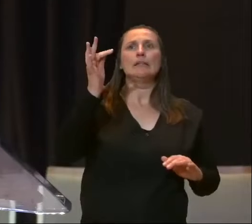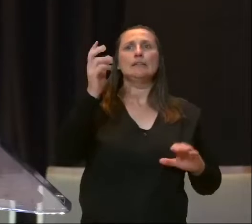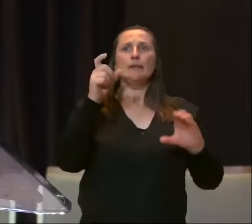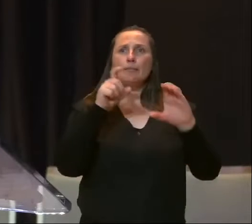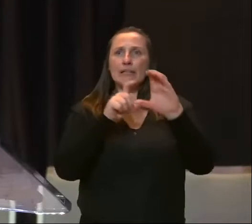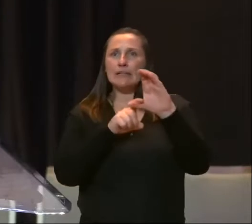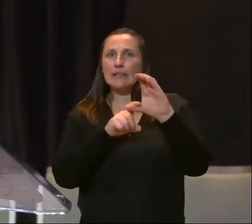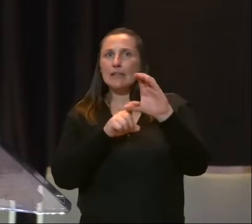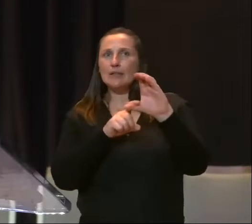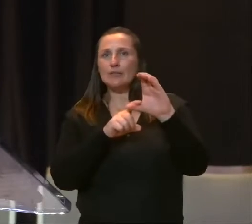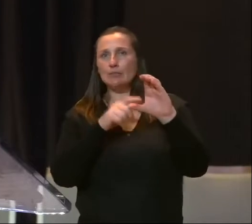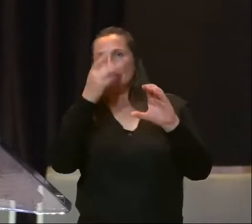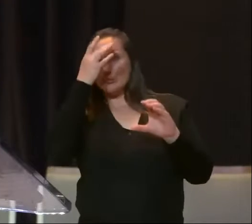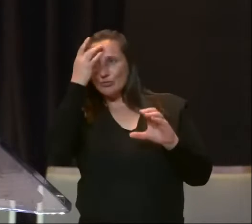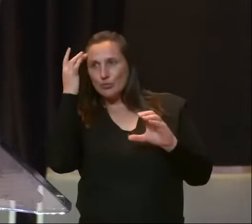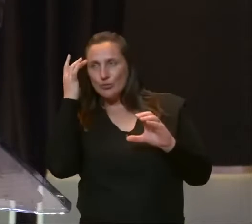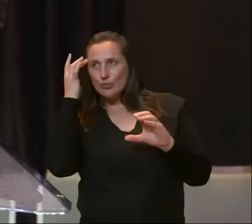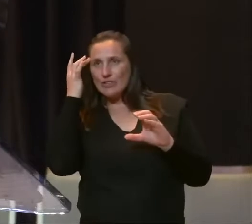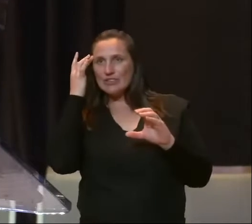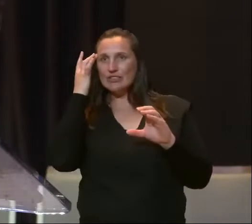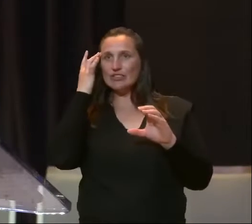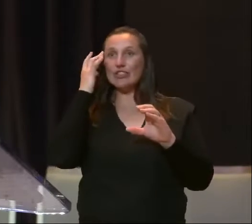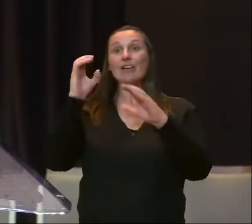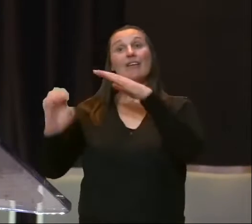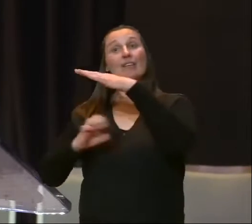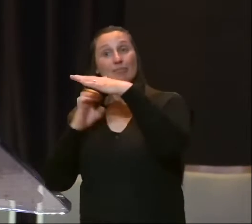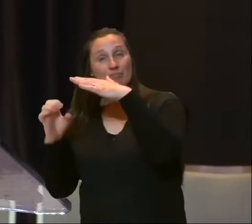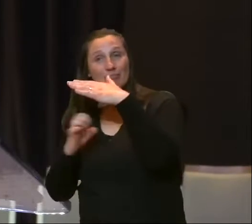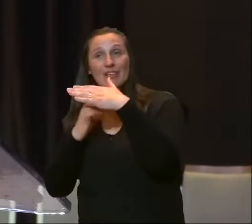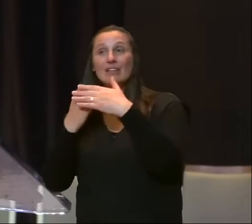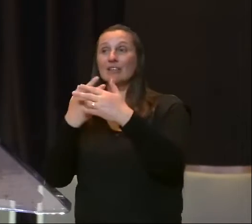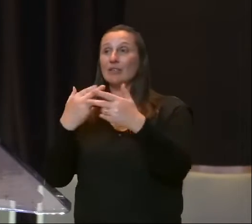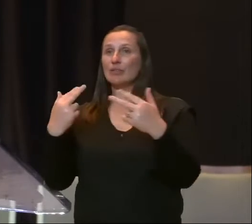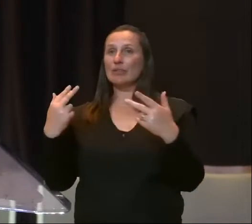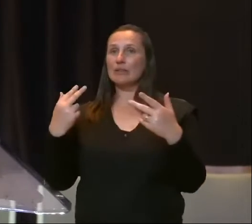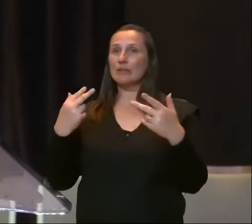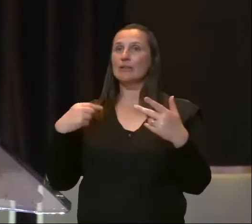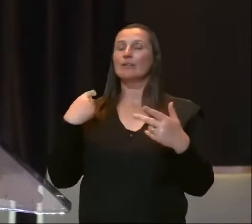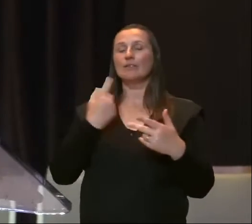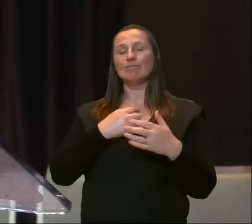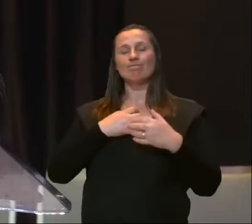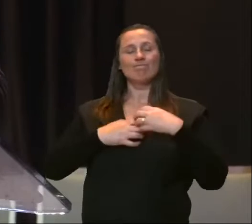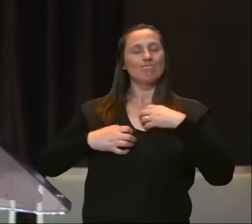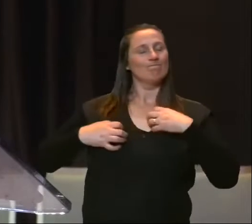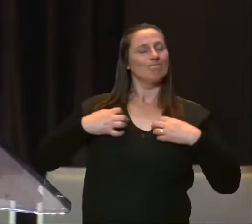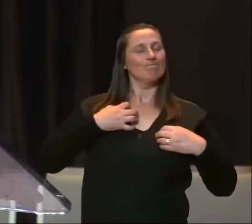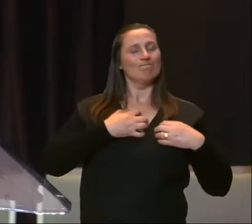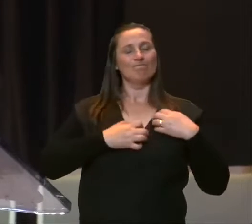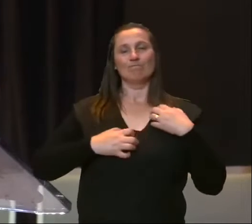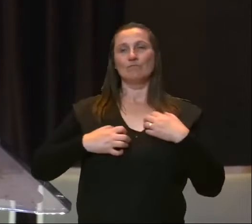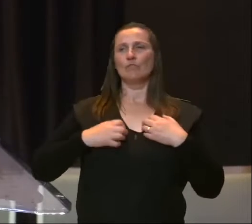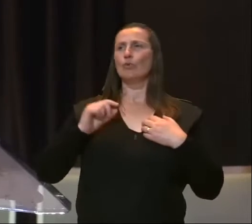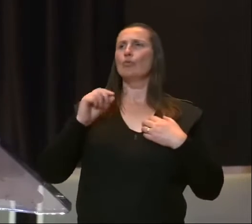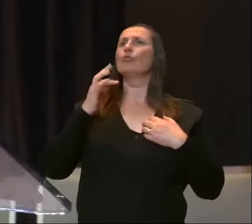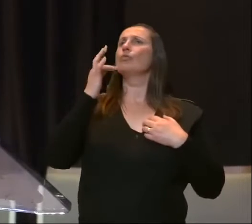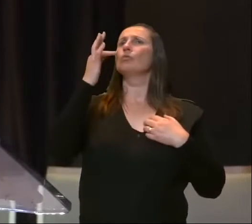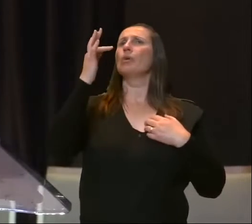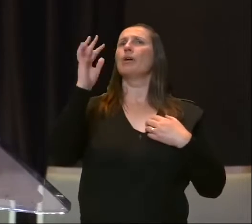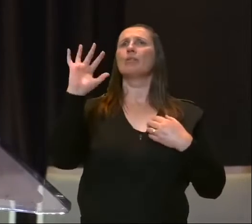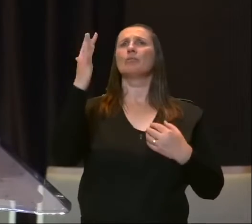de organizações, a gente fica aflito. O que vai